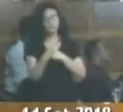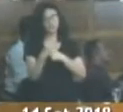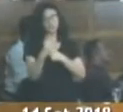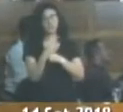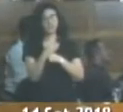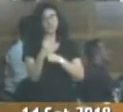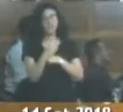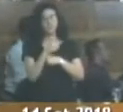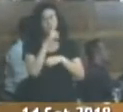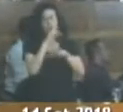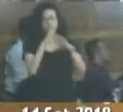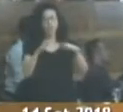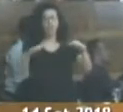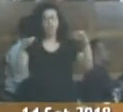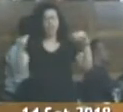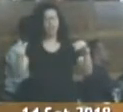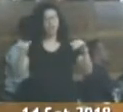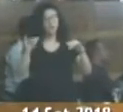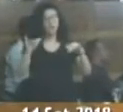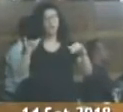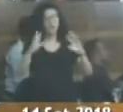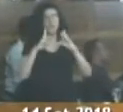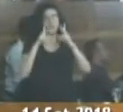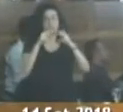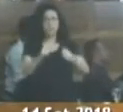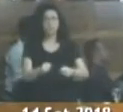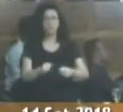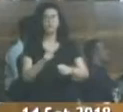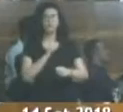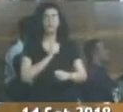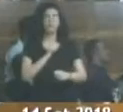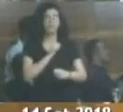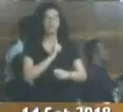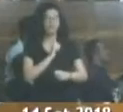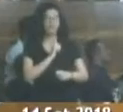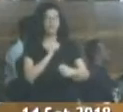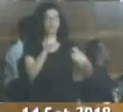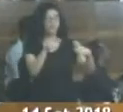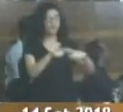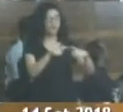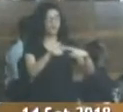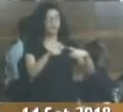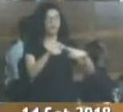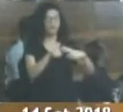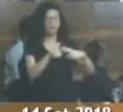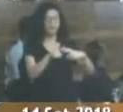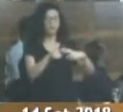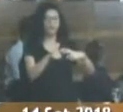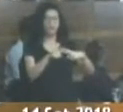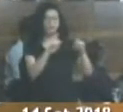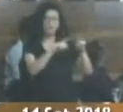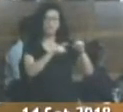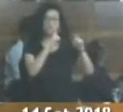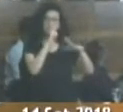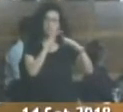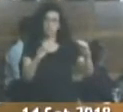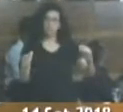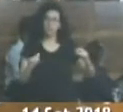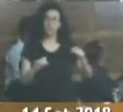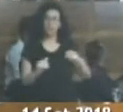de água, para a gente poder, né, instalar ali uma fazenda e garantir com que a vieira tenha